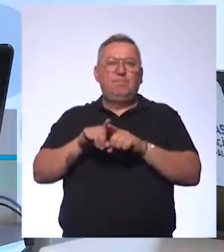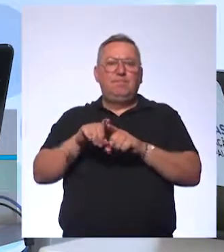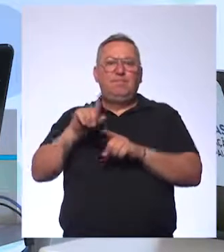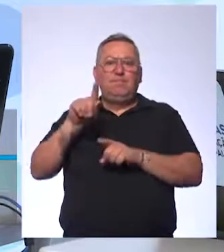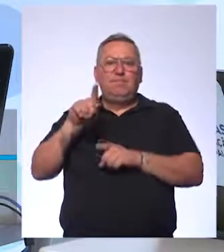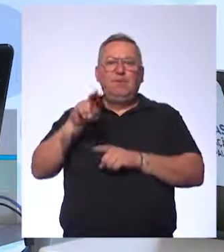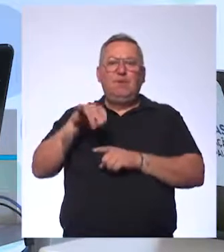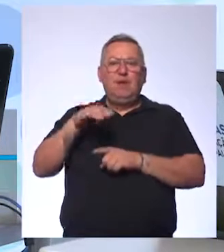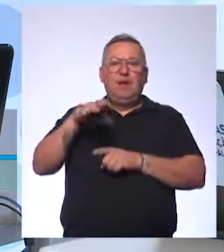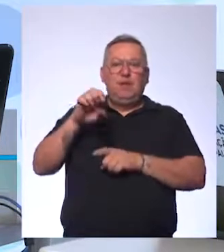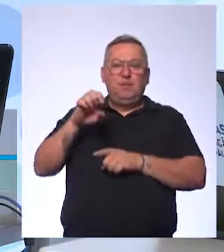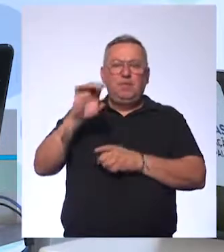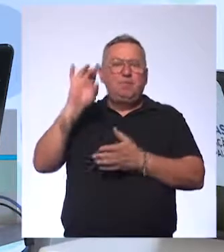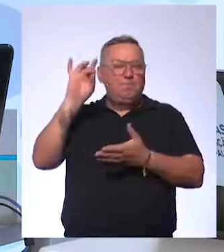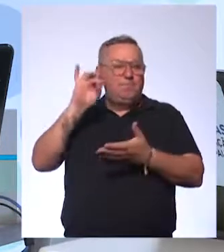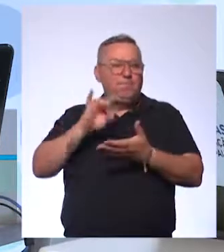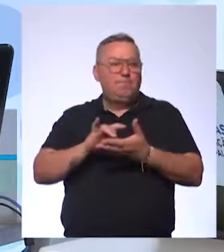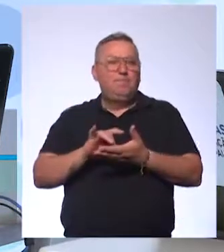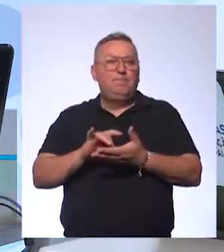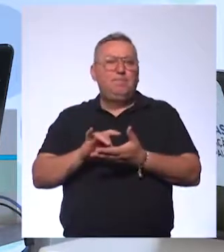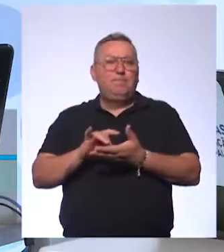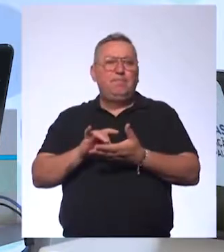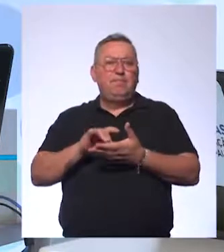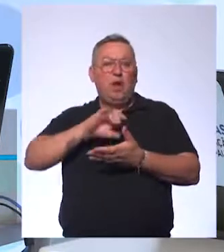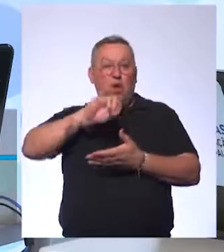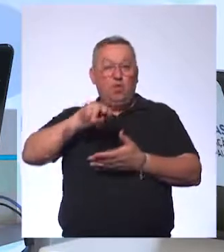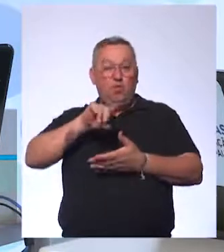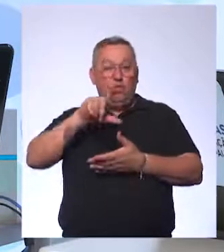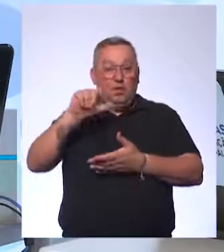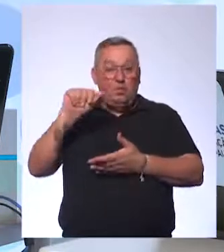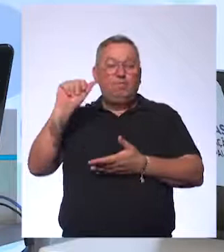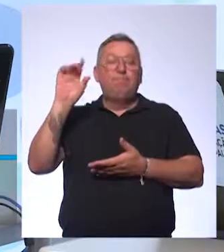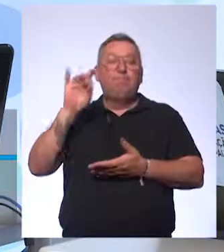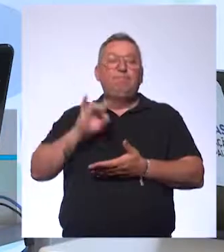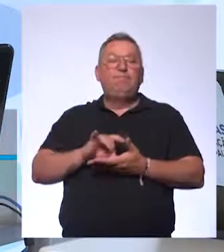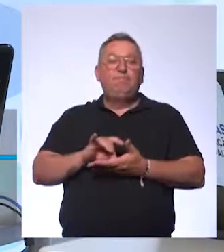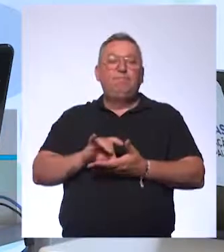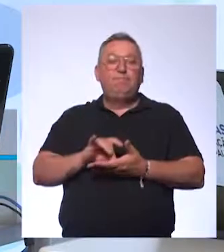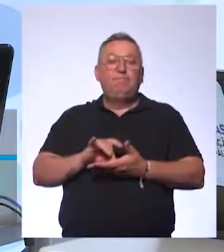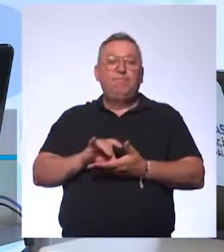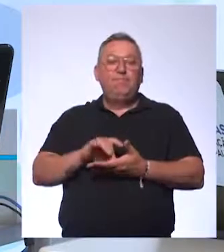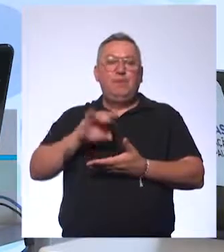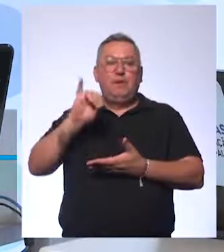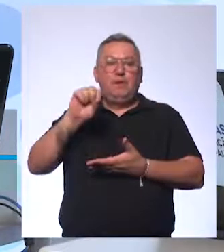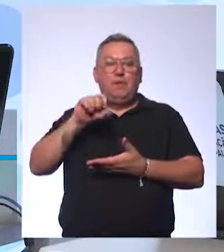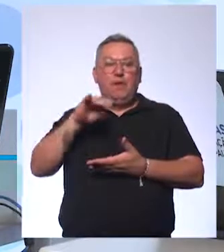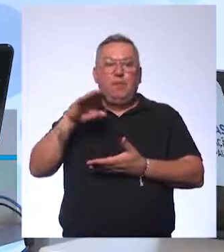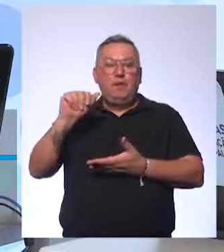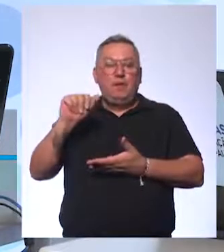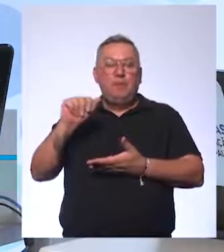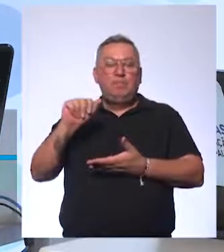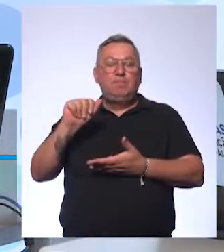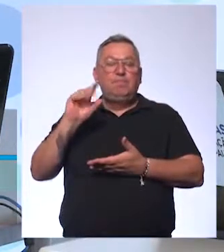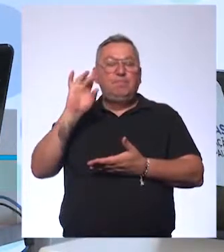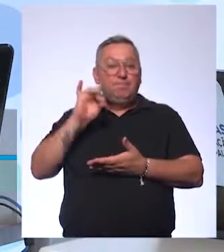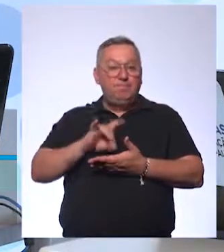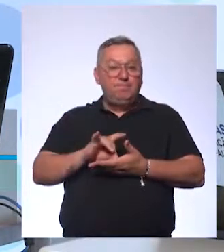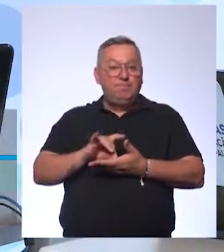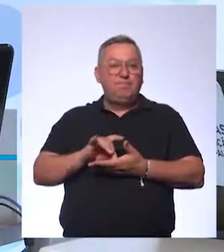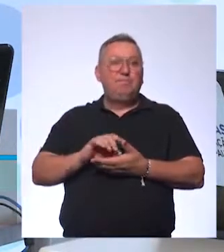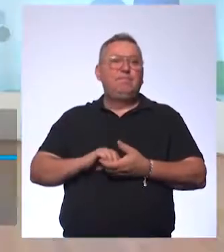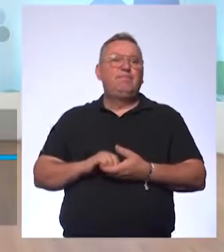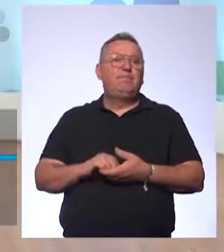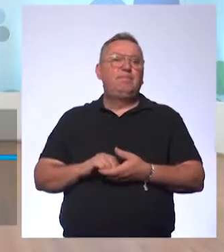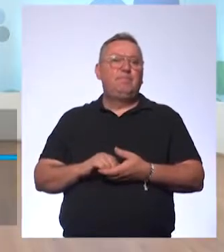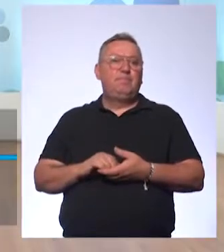Guilherme, fatos. A Júlia, fatos. A aluna Isabela, fato. Muito bem.